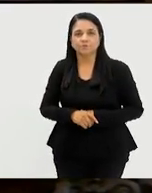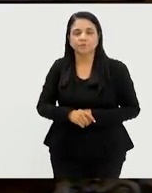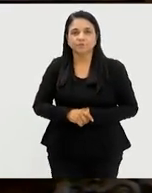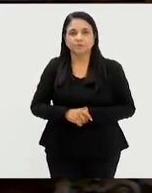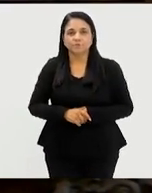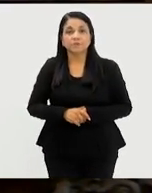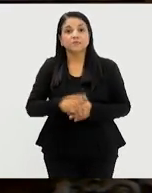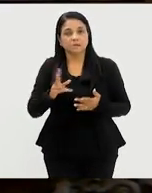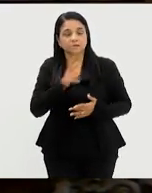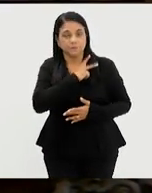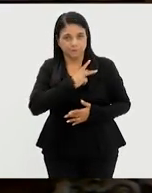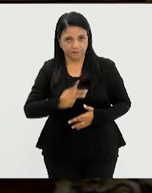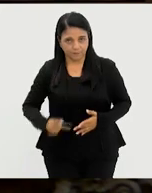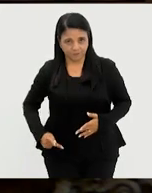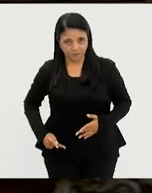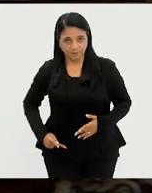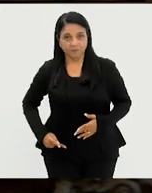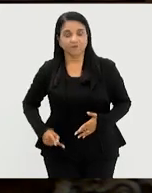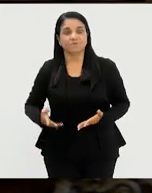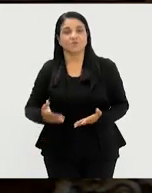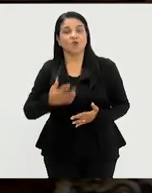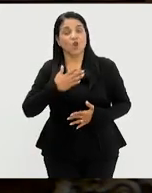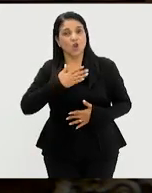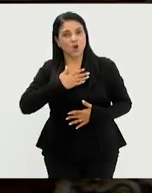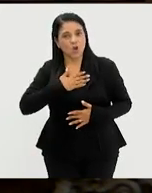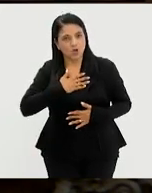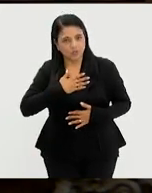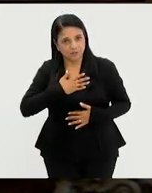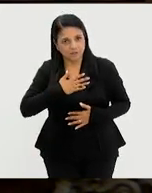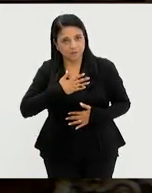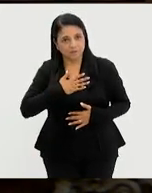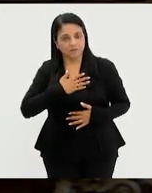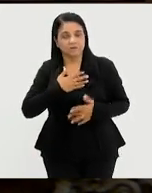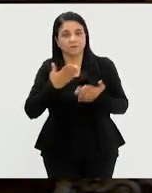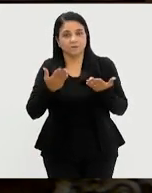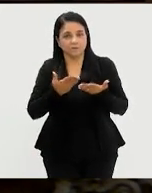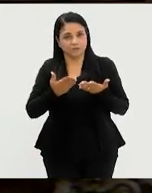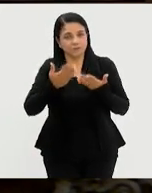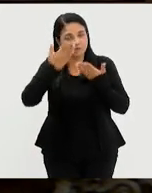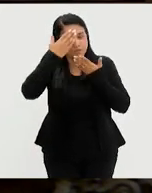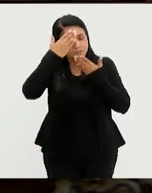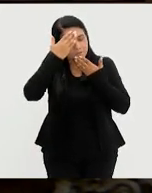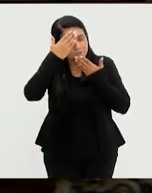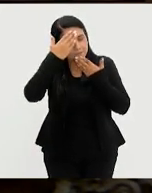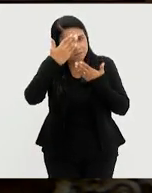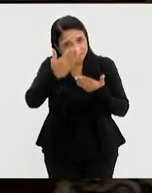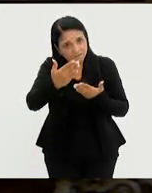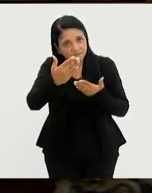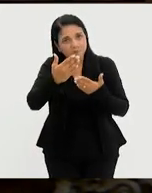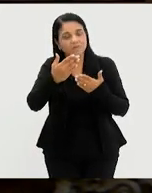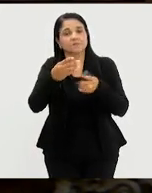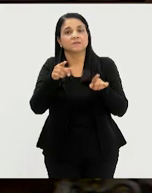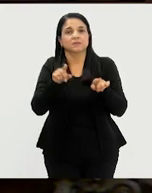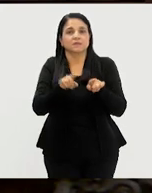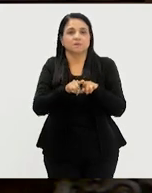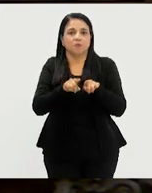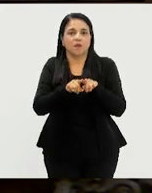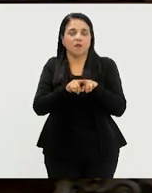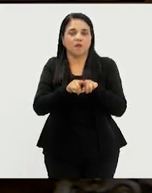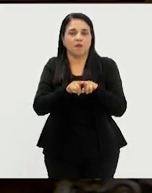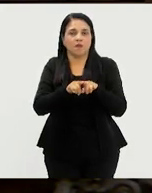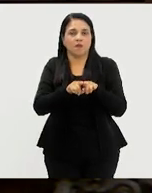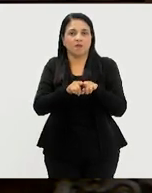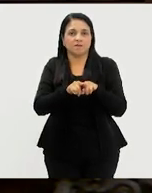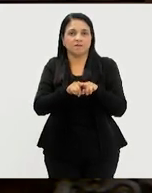senhor presidente gostaria hoje de agradecer e ao mesmo tempo